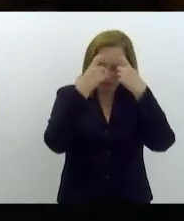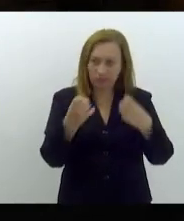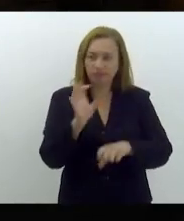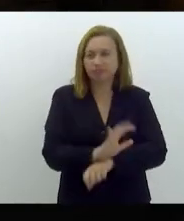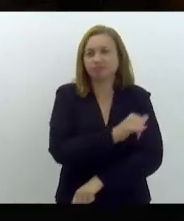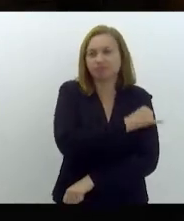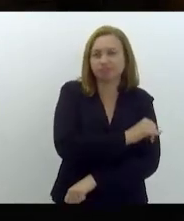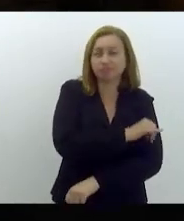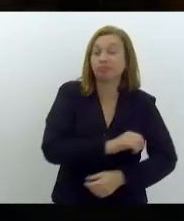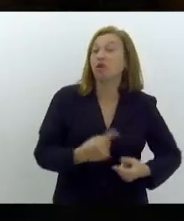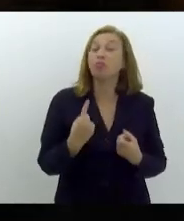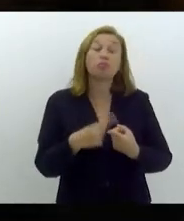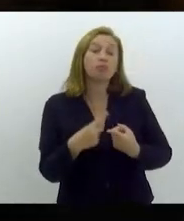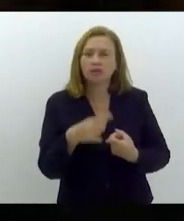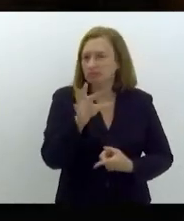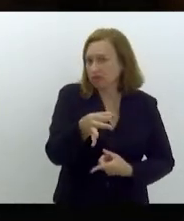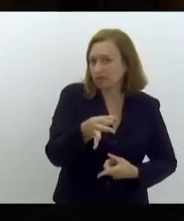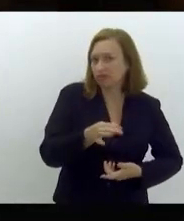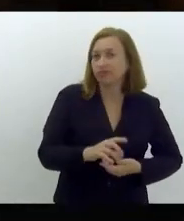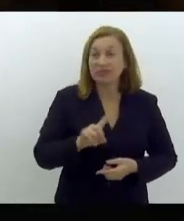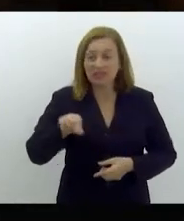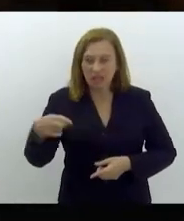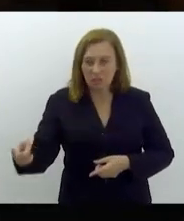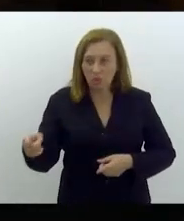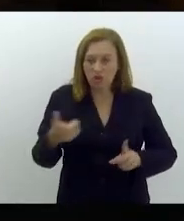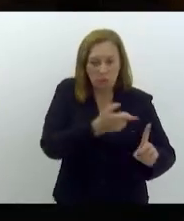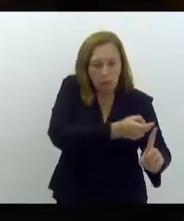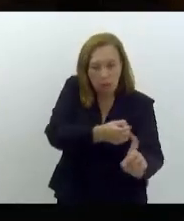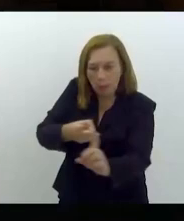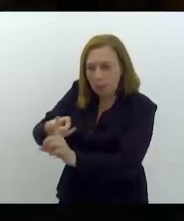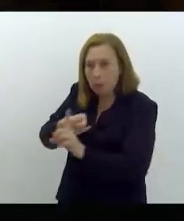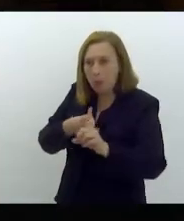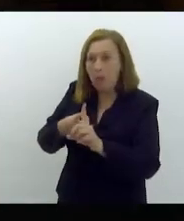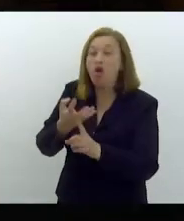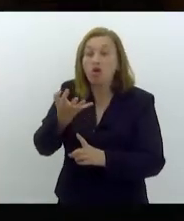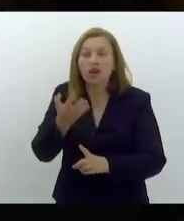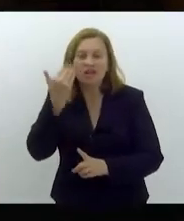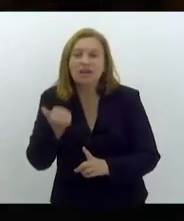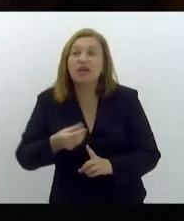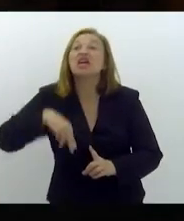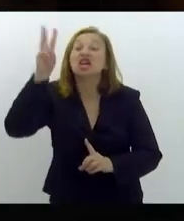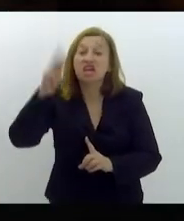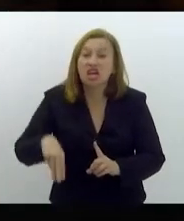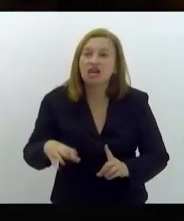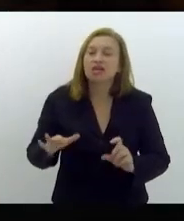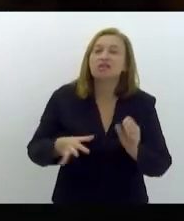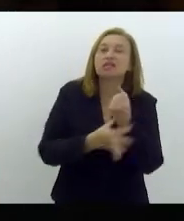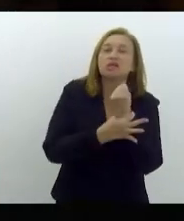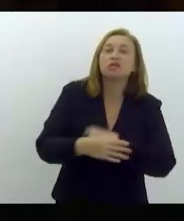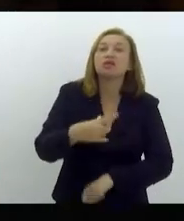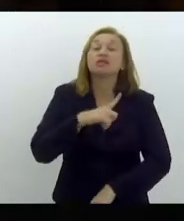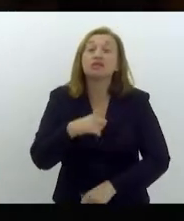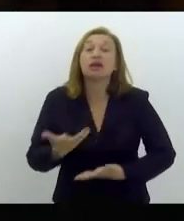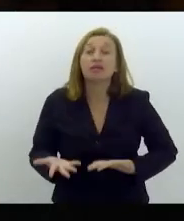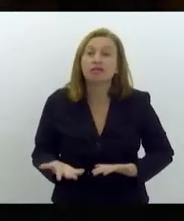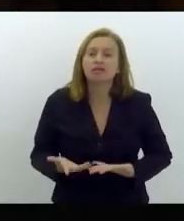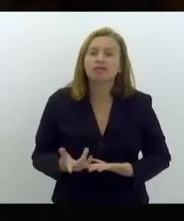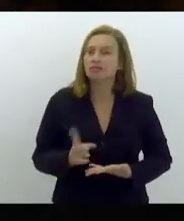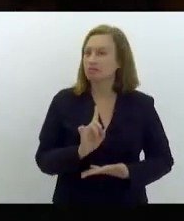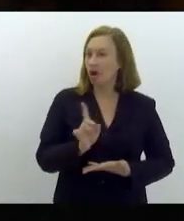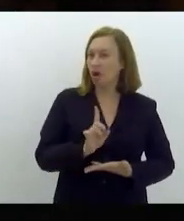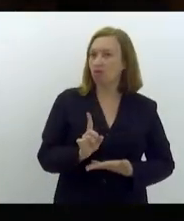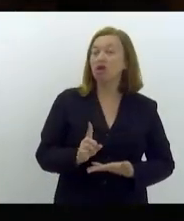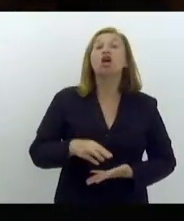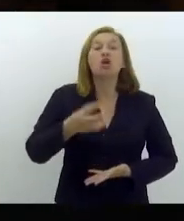do Rio de Janeiro porque é óbvio Depois dessa chacina Eu quero saber quem é que tá mais seguro não está